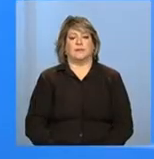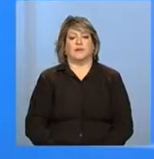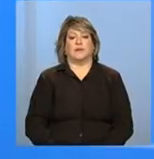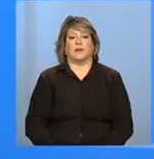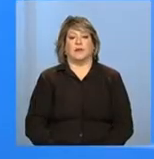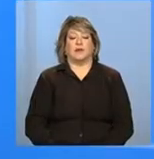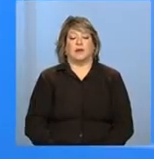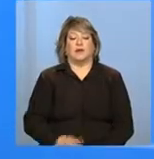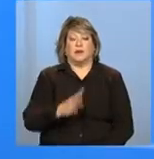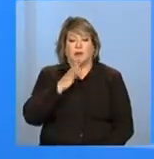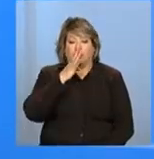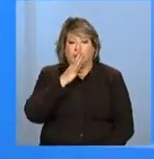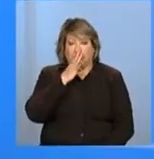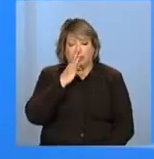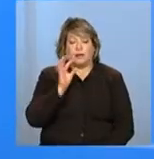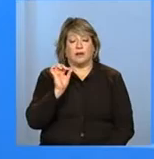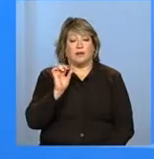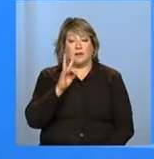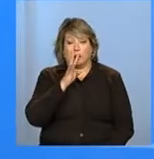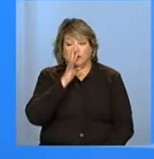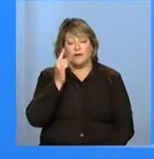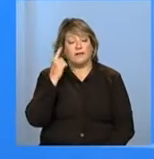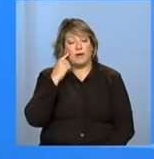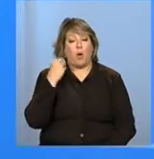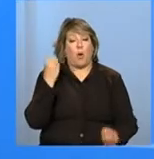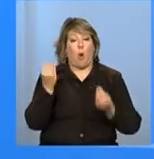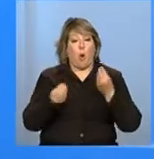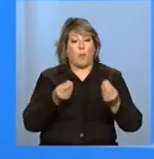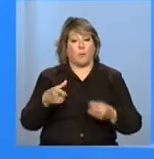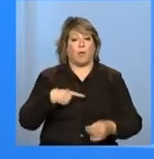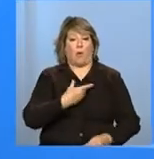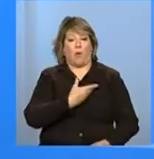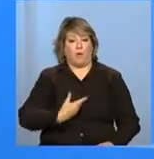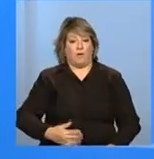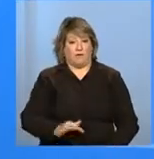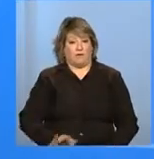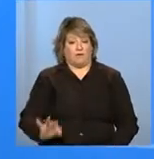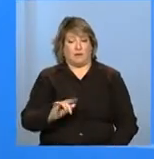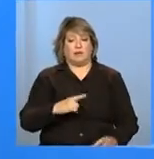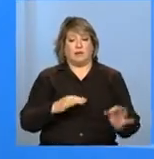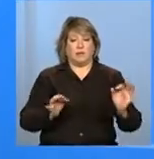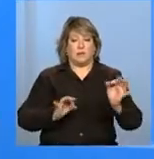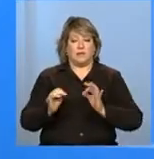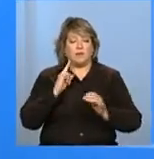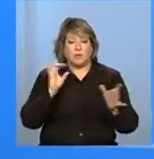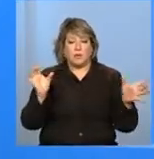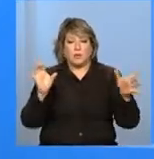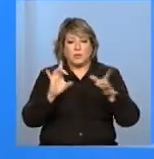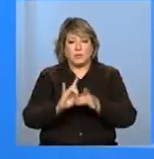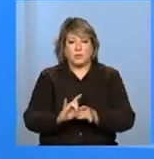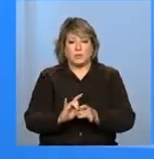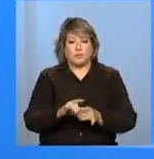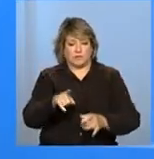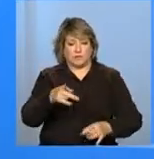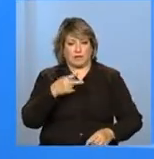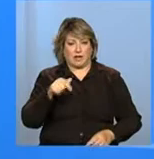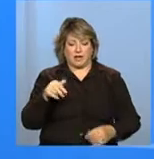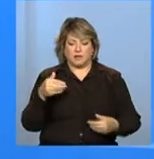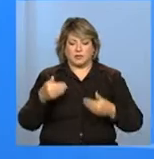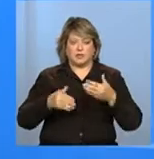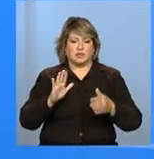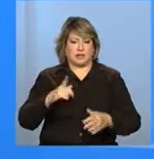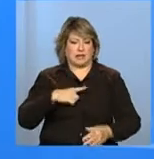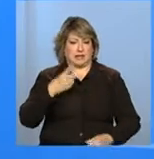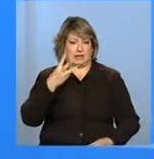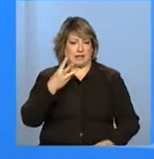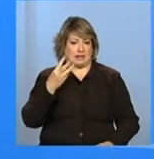ver, né, como os programas do governo, eles vão se costurando. Você acabou de dizer que esse processo já há 3 anos, né,